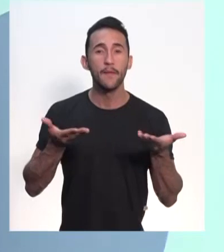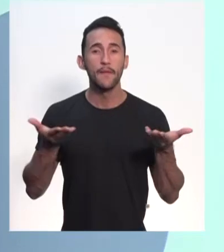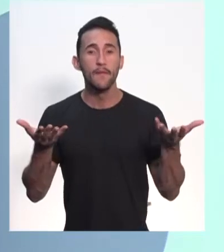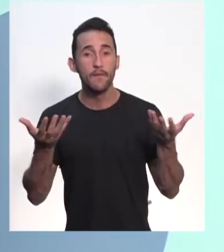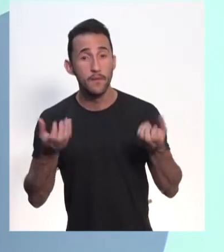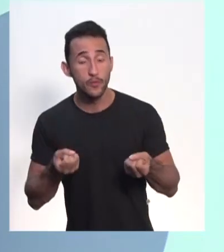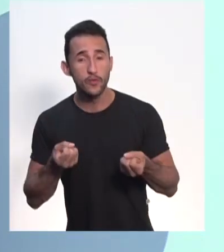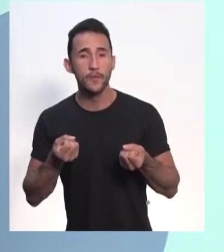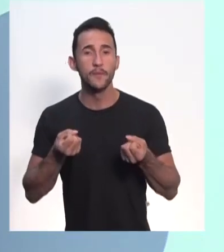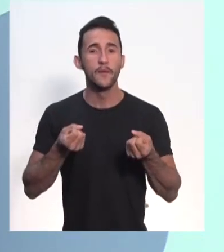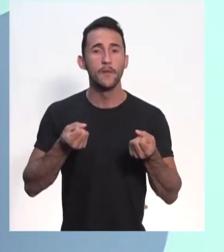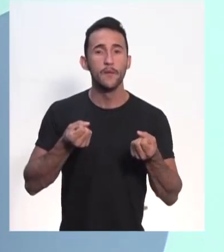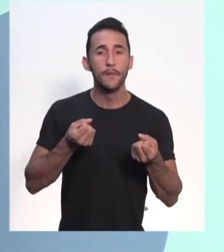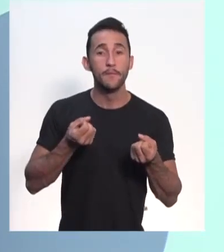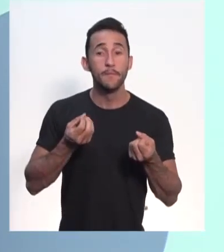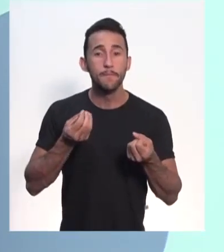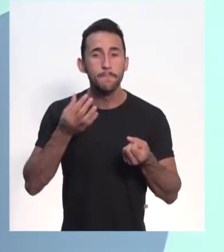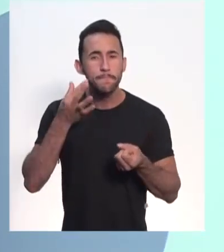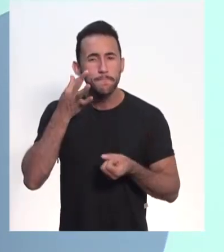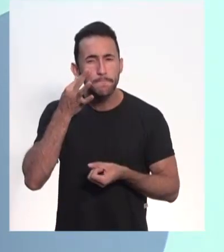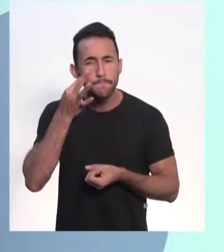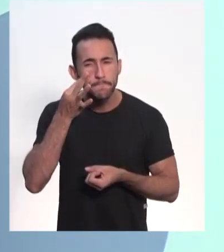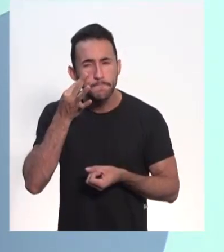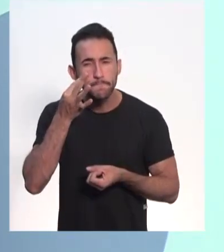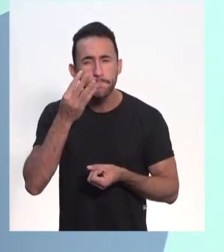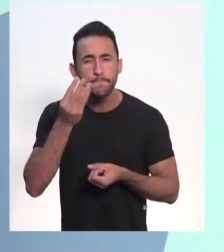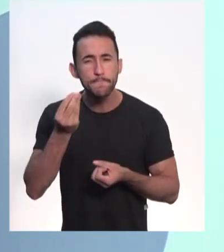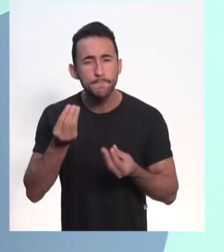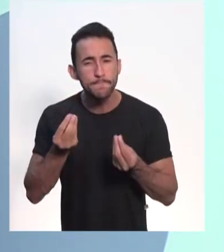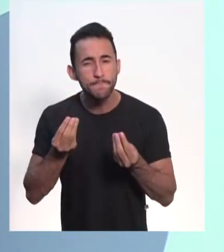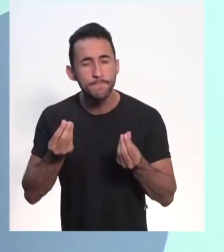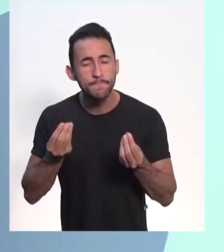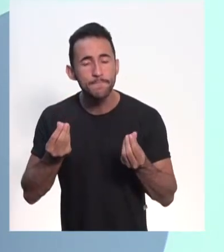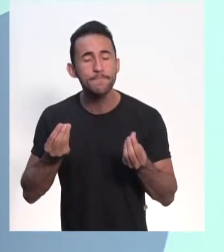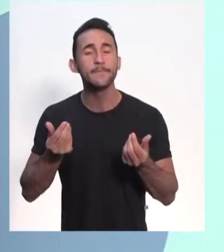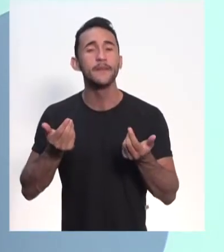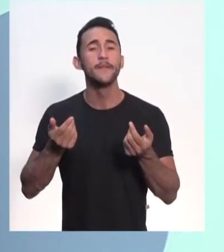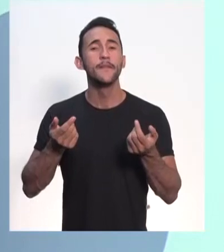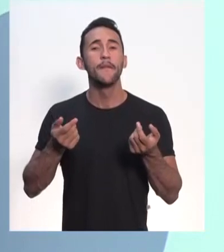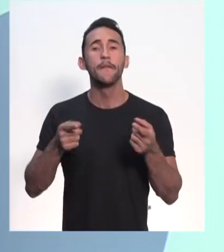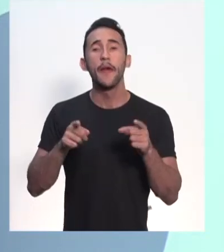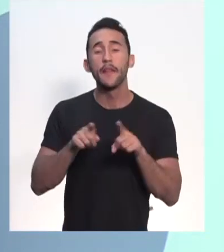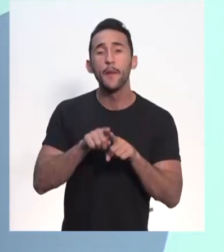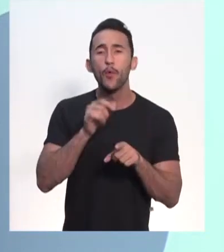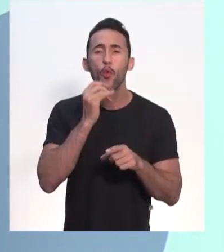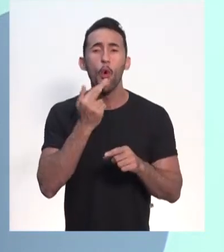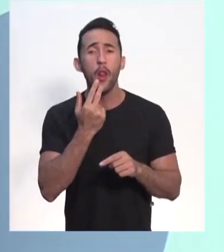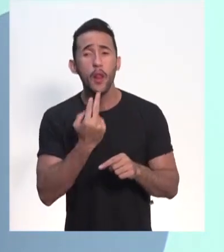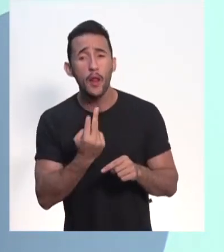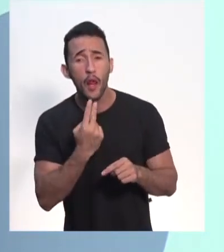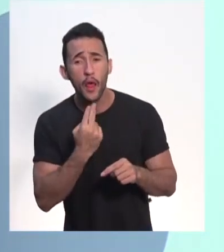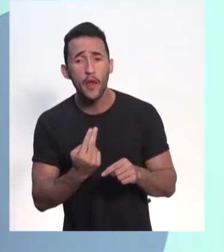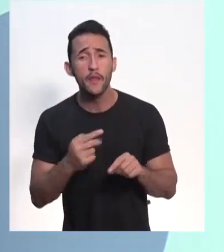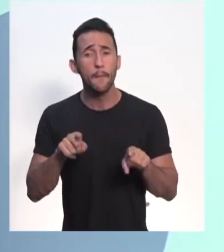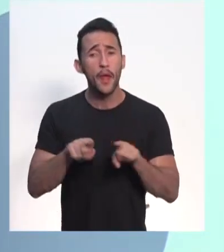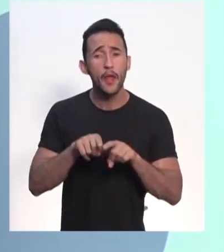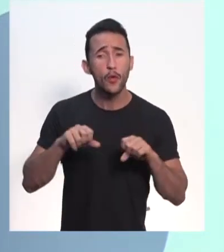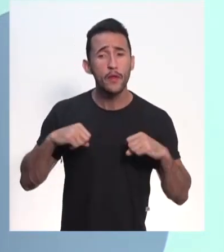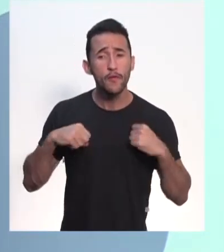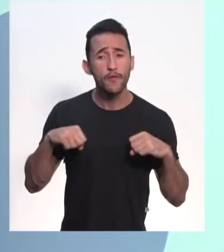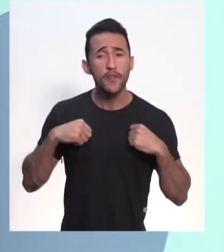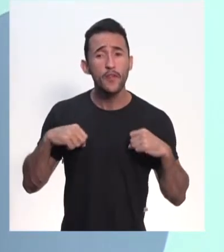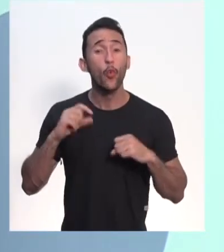Então fica fácil para fazer o download e continuar a aprendizagem. Então hoje a gente vai falar das